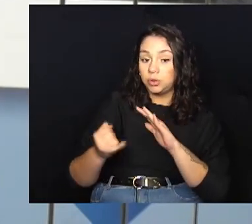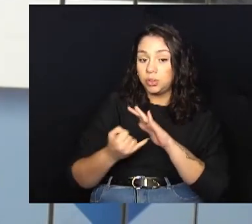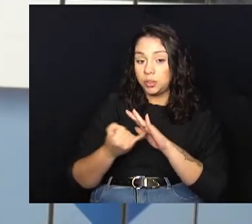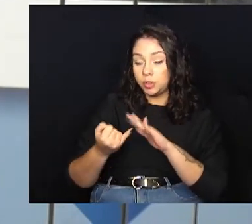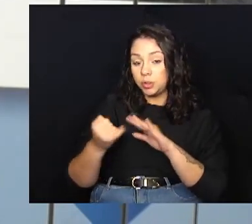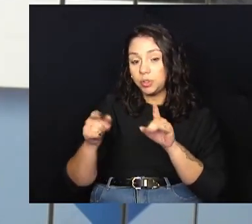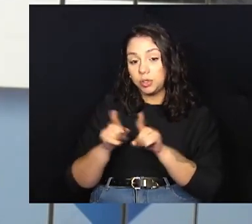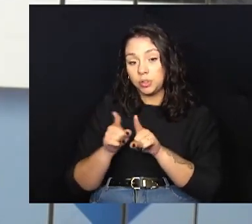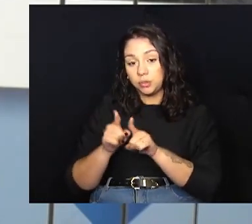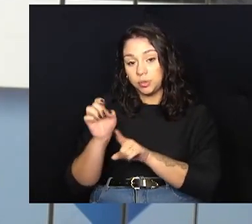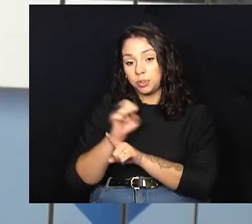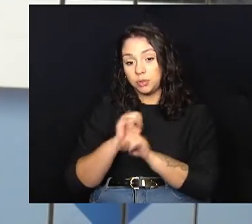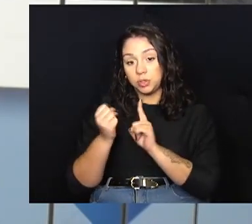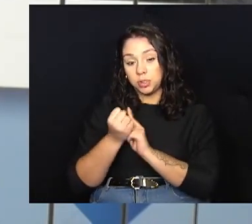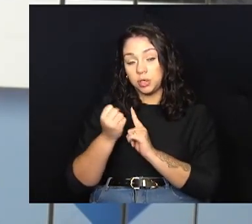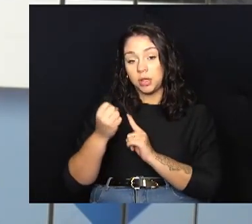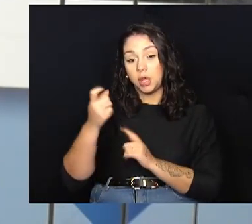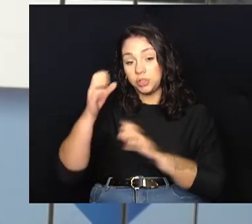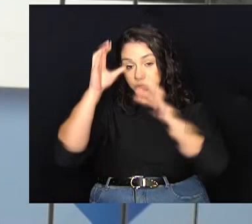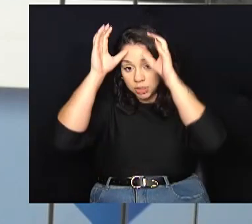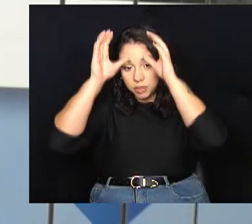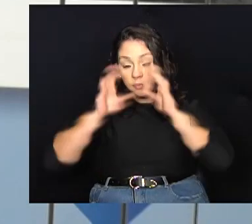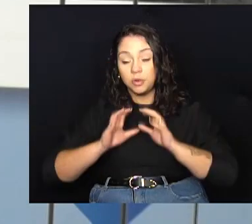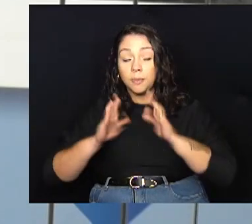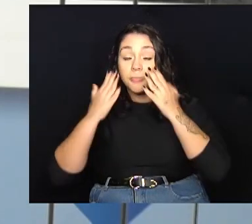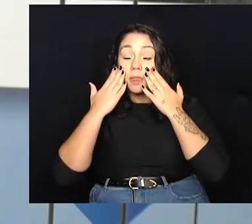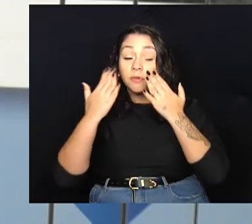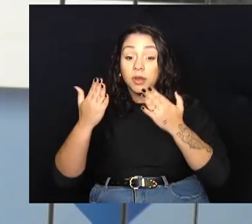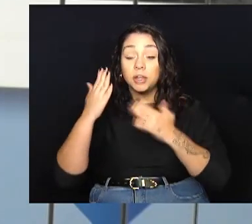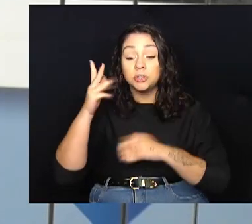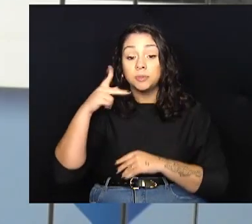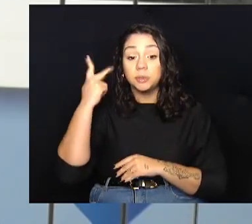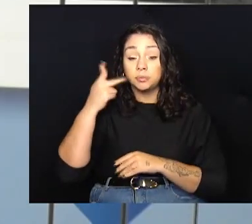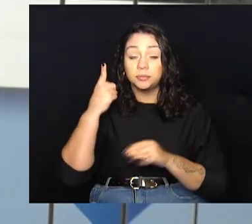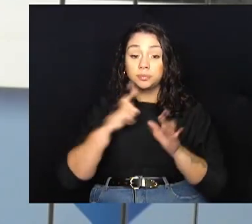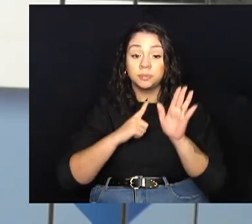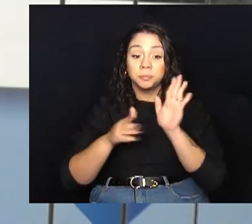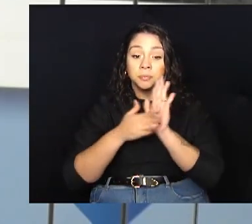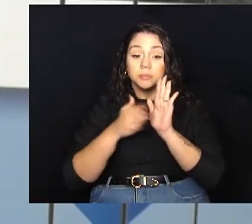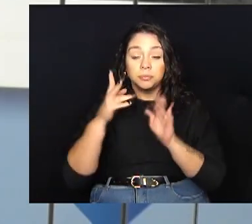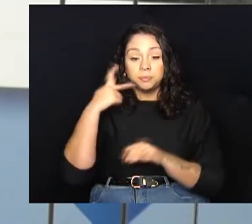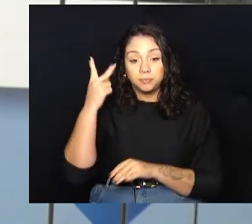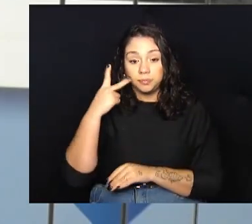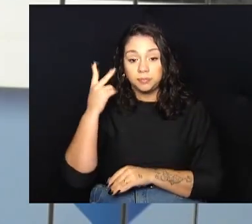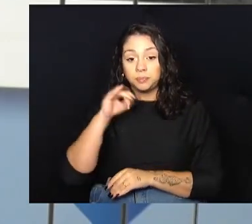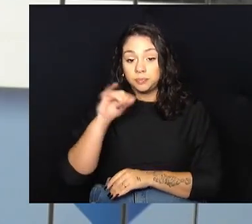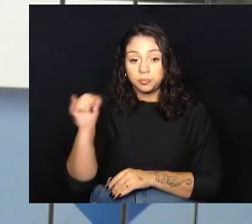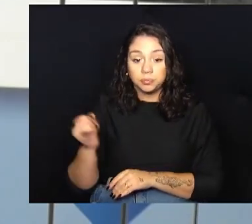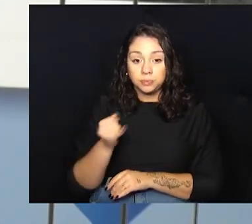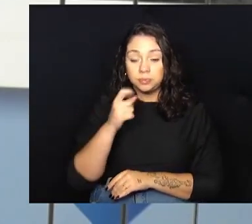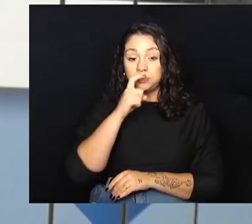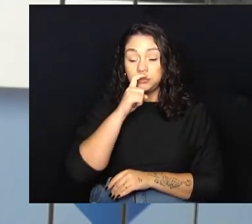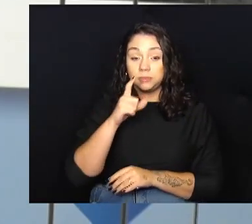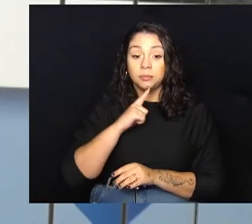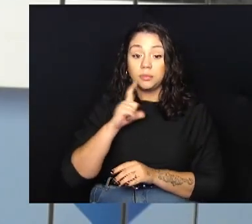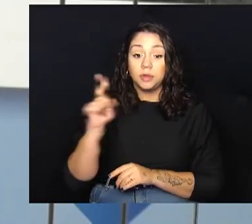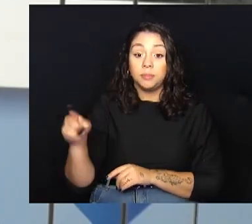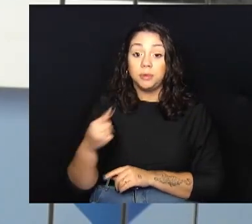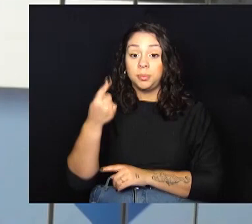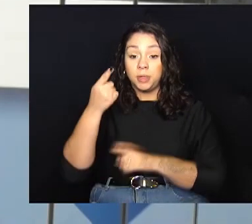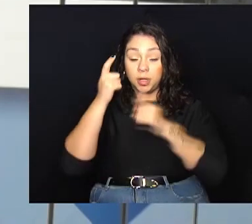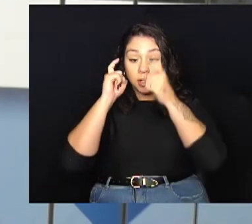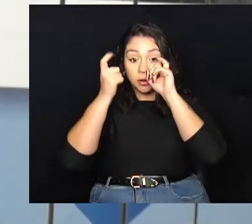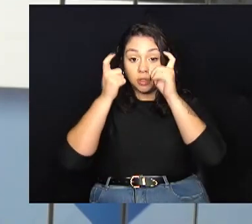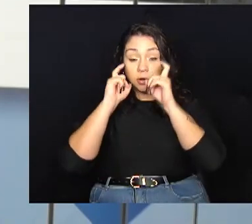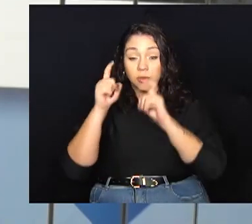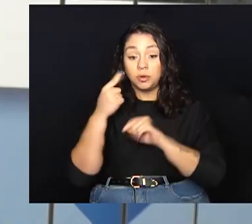e também da sociedade civil e essa frente parlamentar que foi proposta pelo vereador Jorge Schneider realizou uma primeira reunião